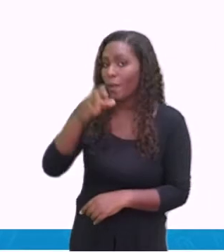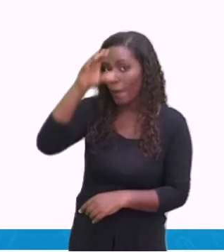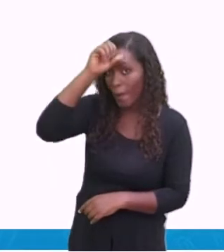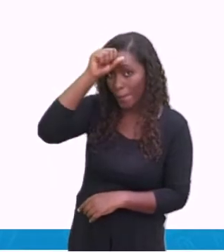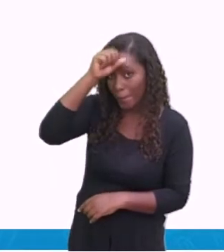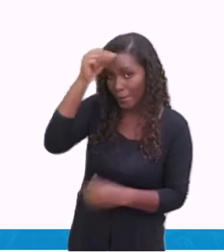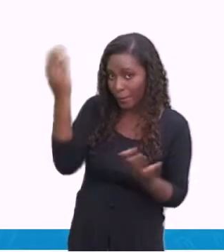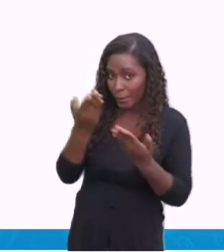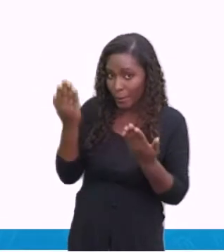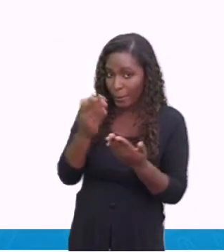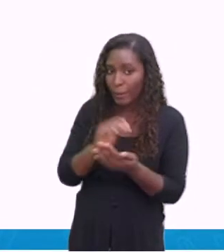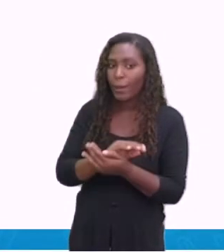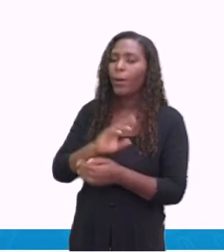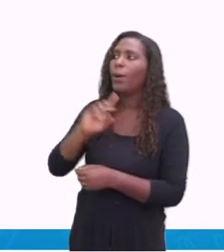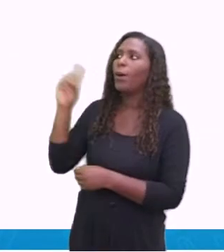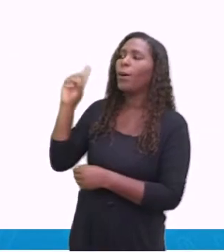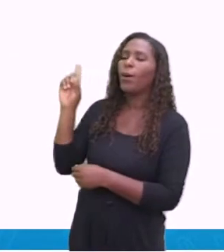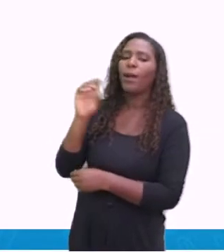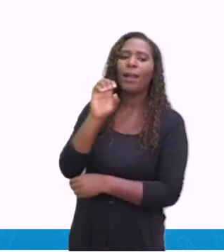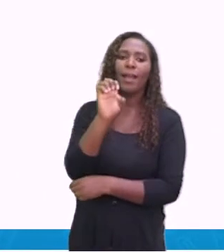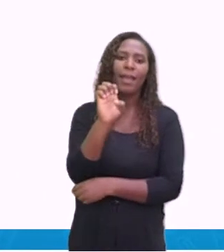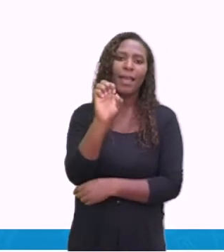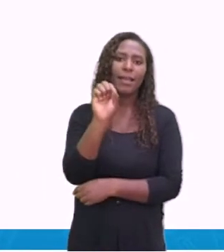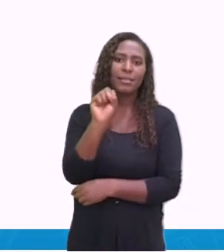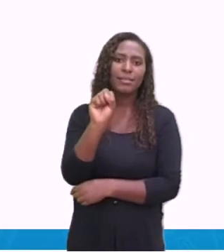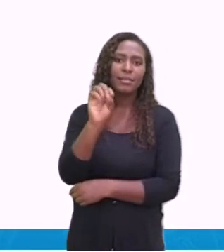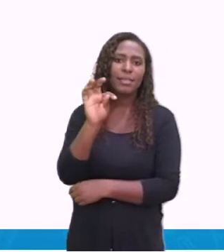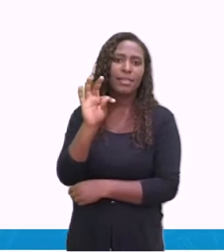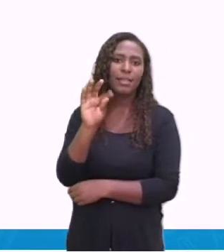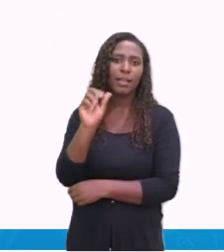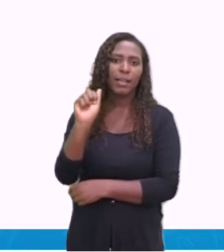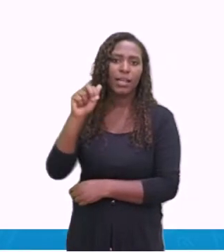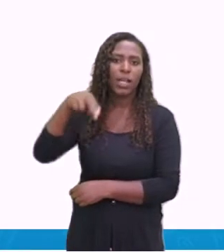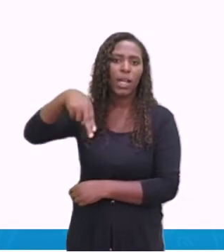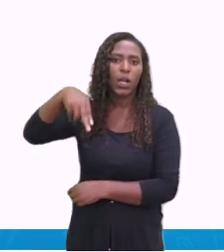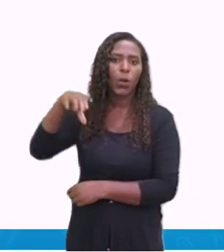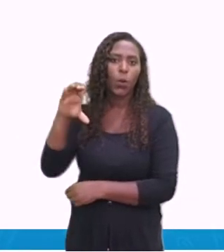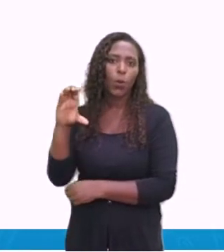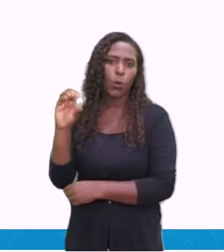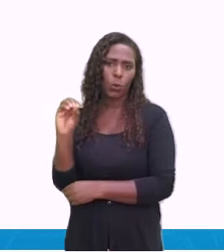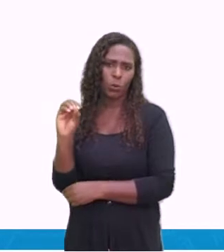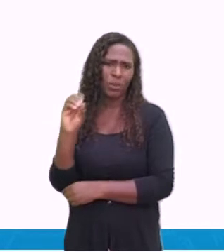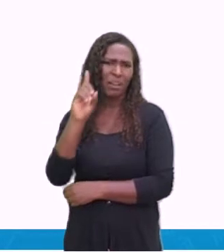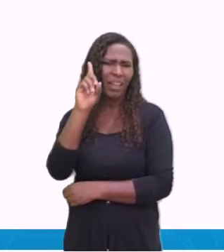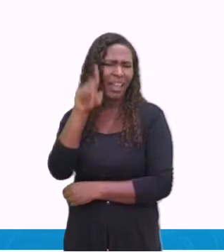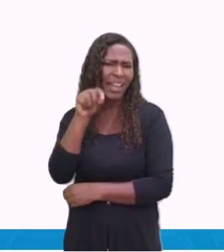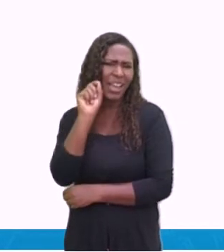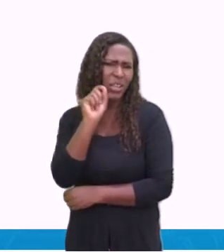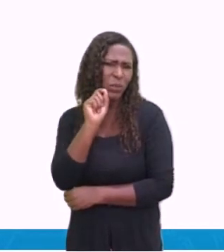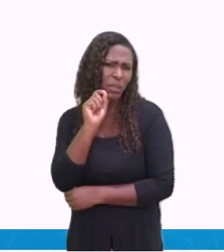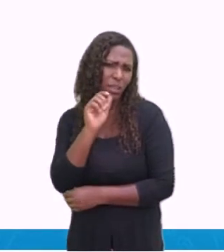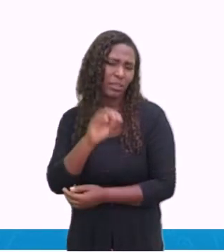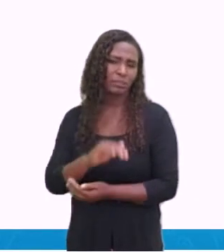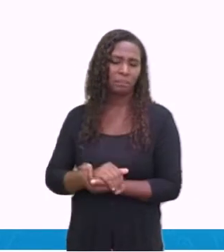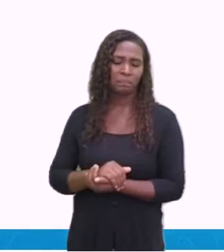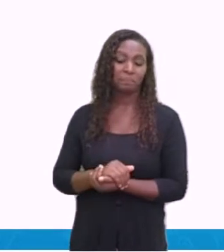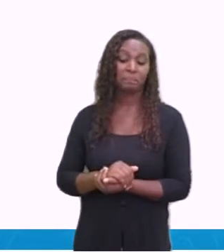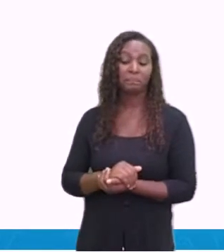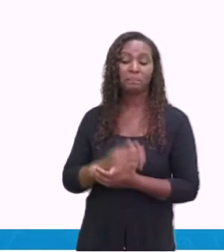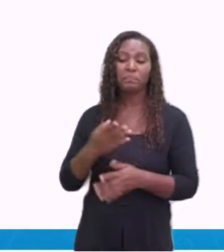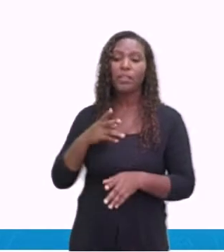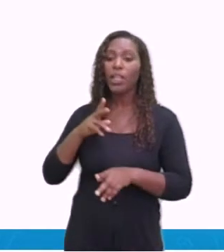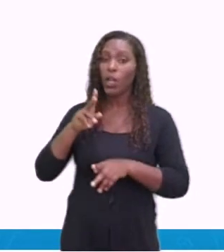sobre o produto de forma legal. Então, eles tinham todo o poder